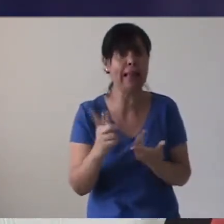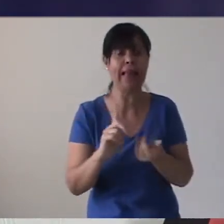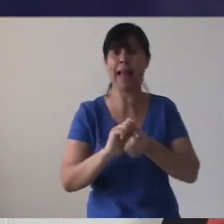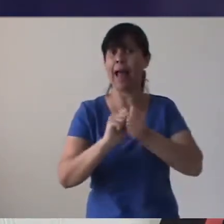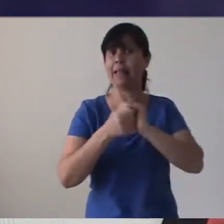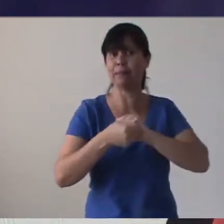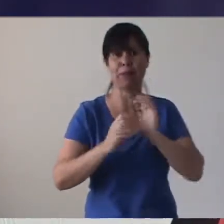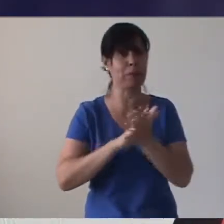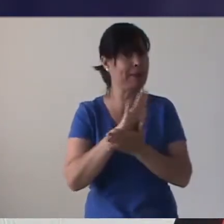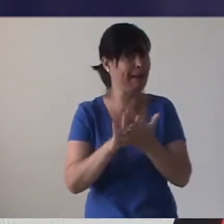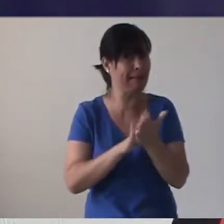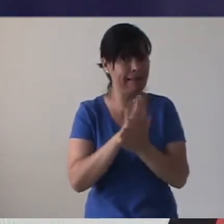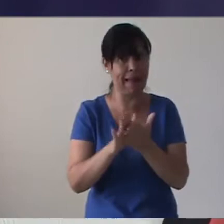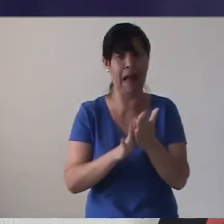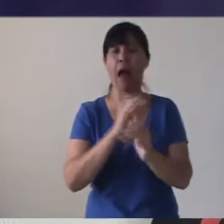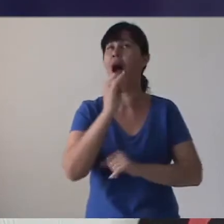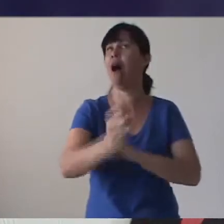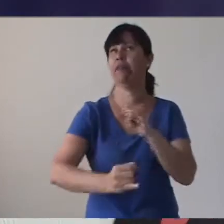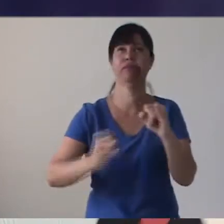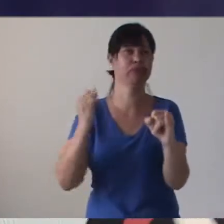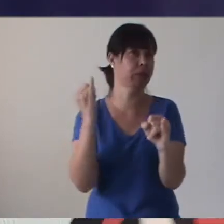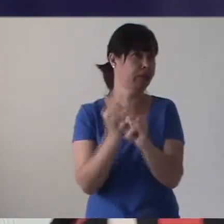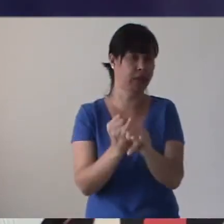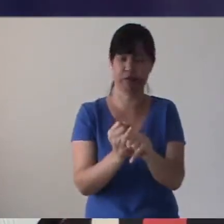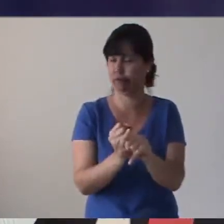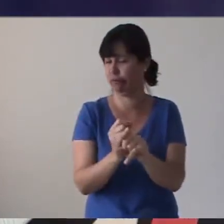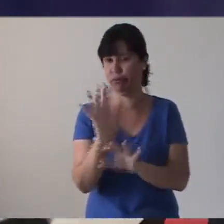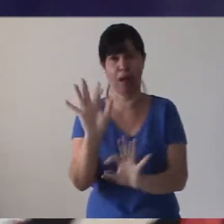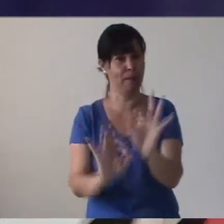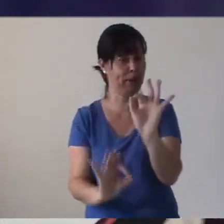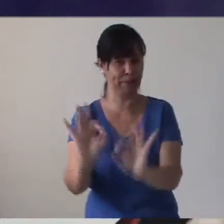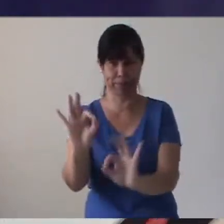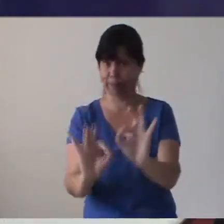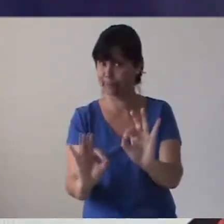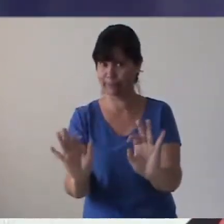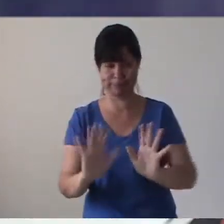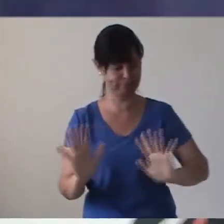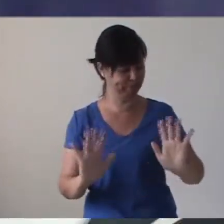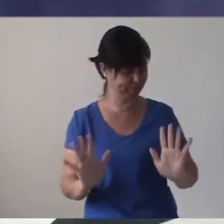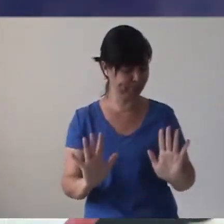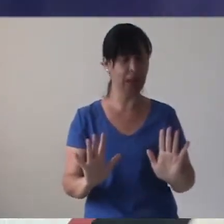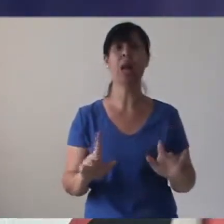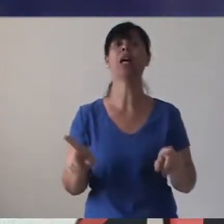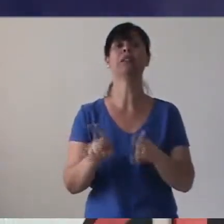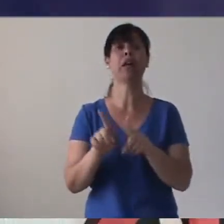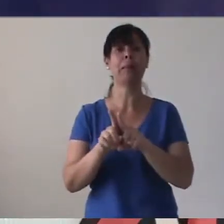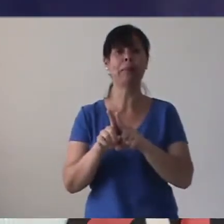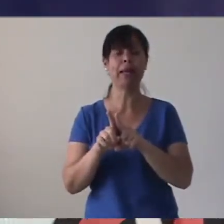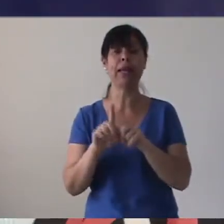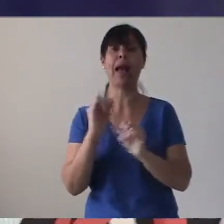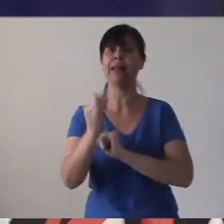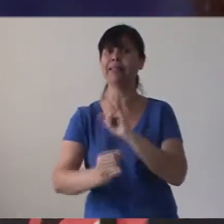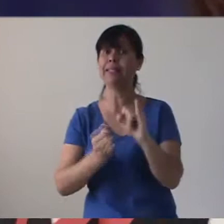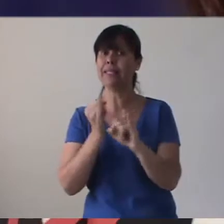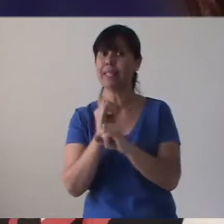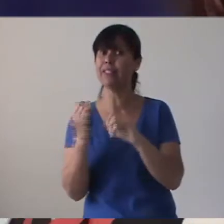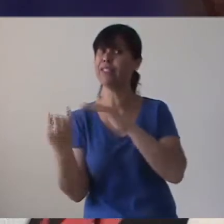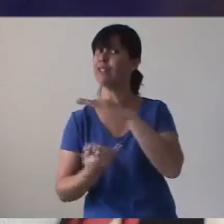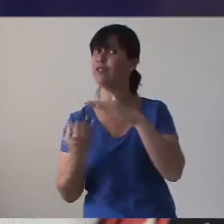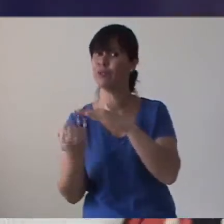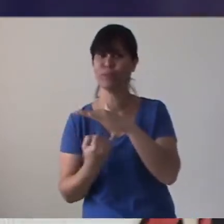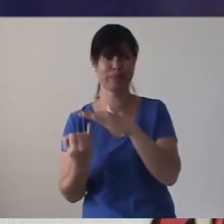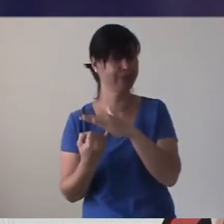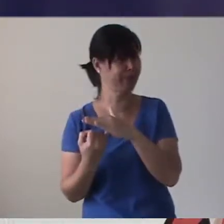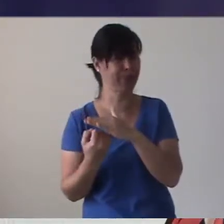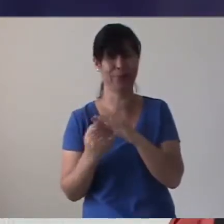né? A internet de casa também não estava preparada, a internet das instituições também não estavam preparadas,